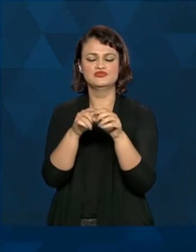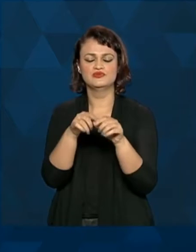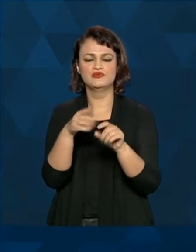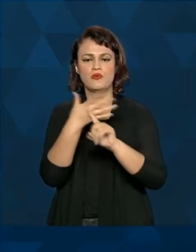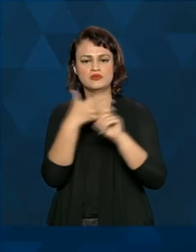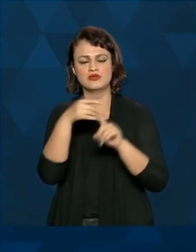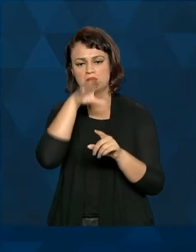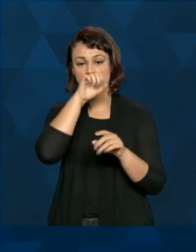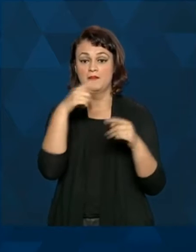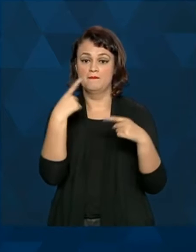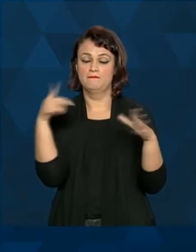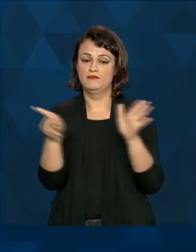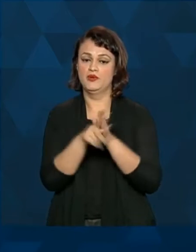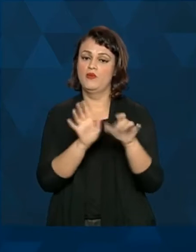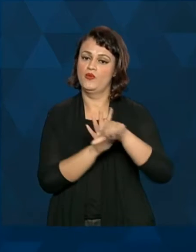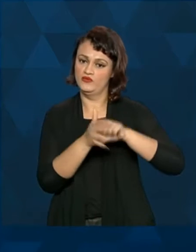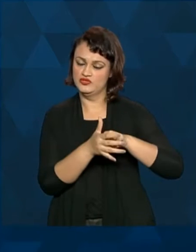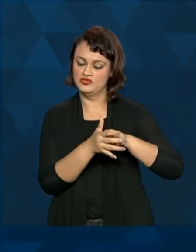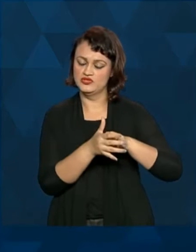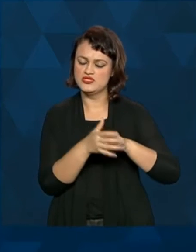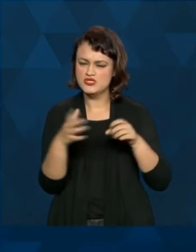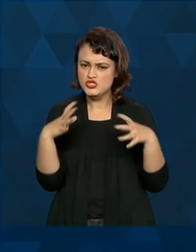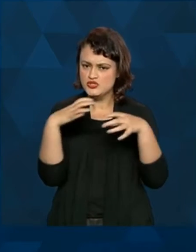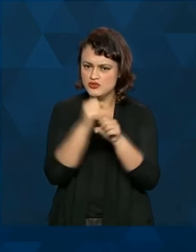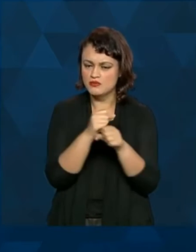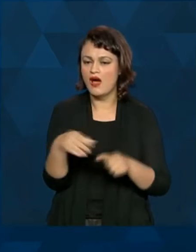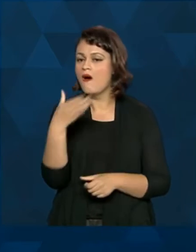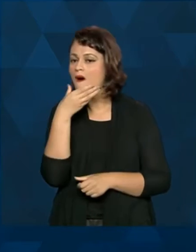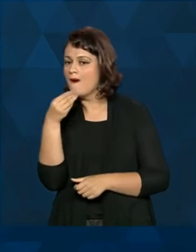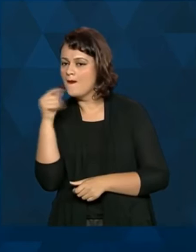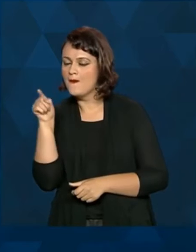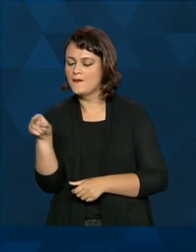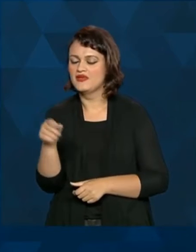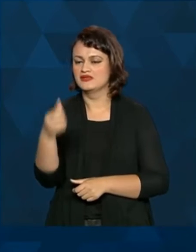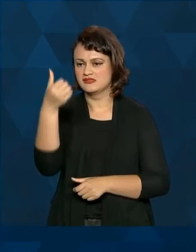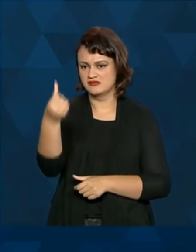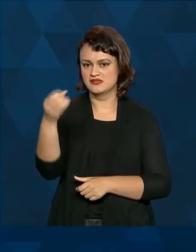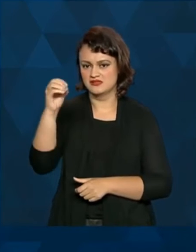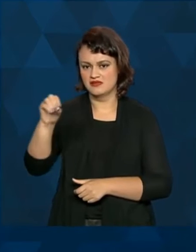por Covid-19, o quantitativo de masculinos representa